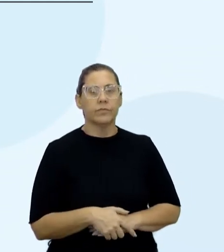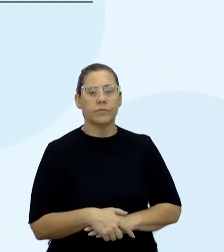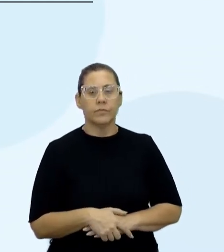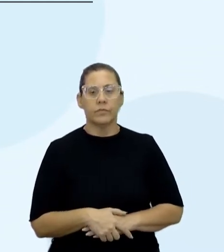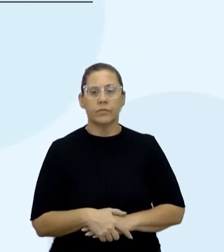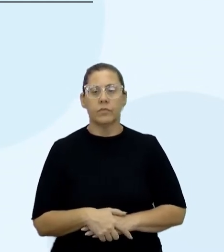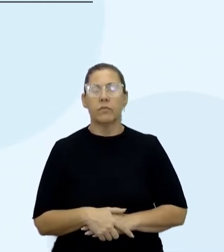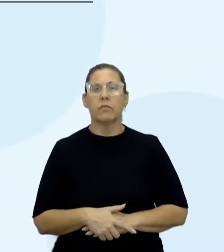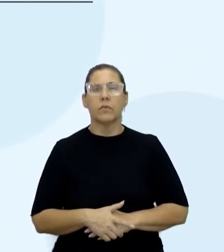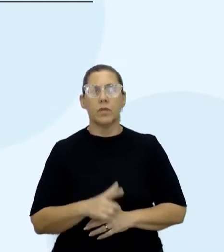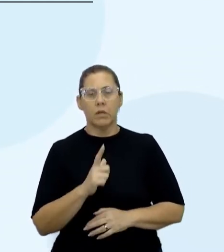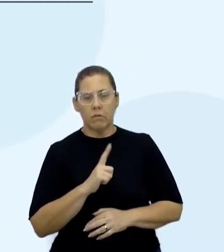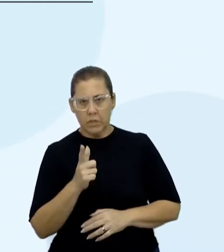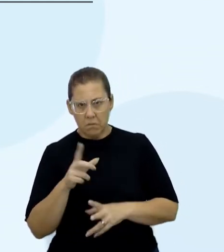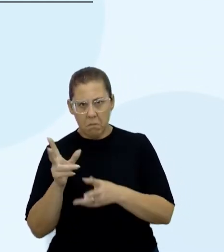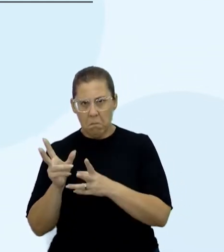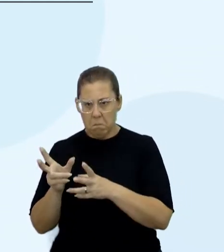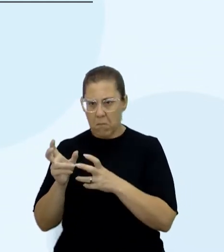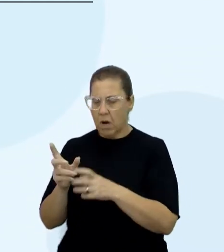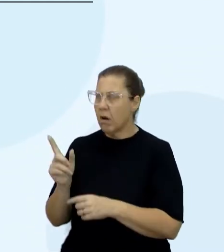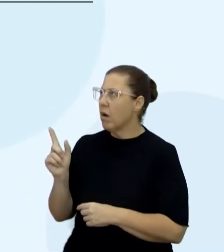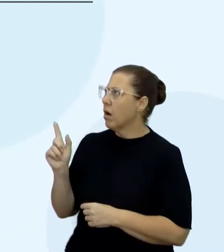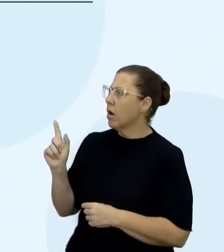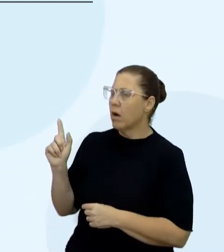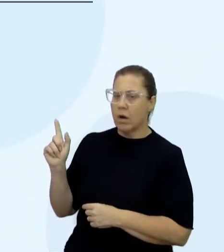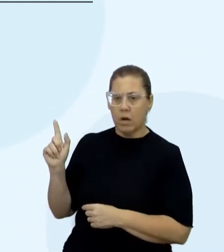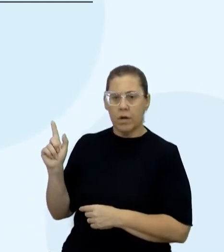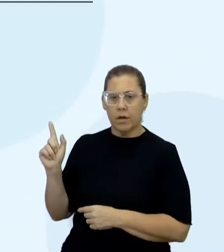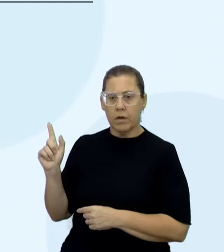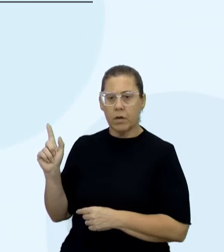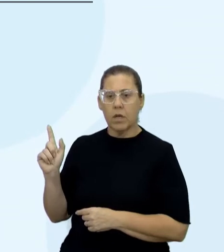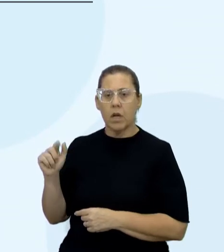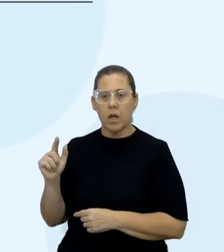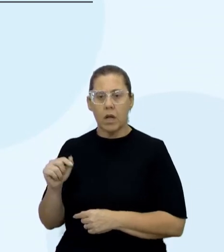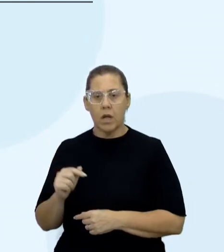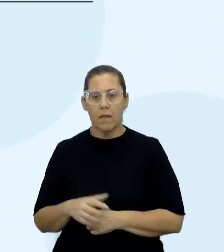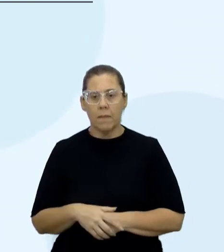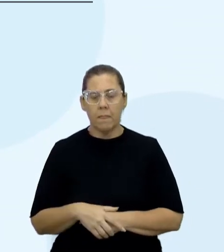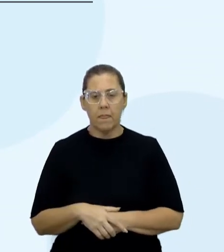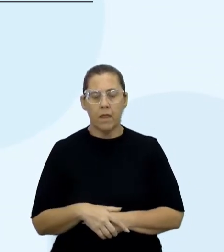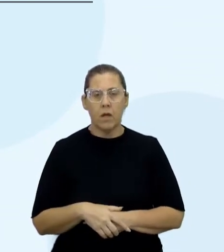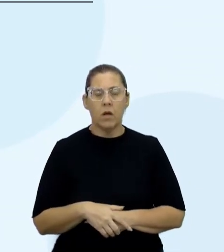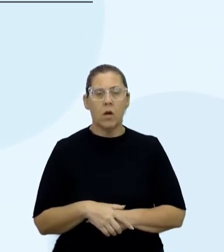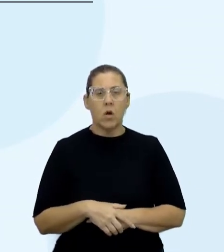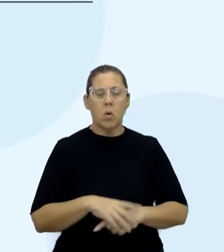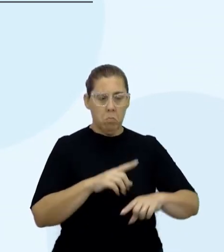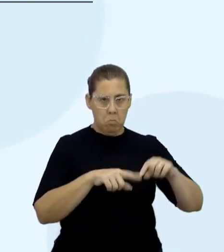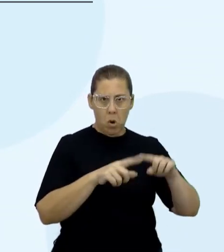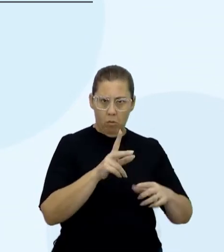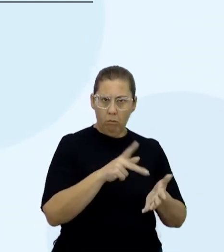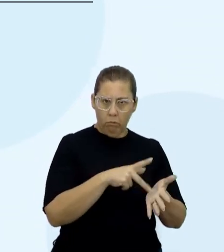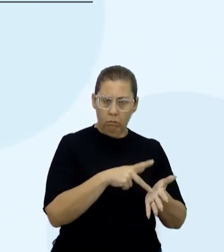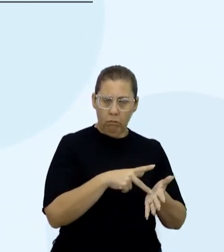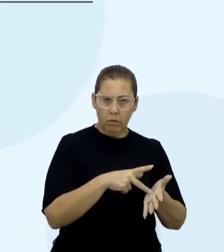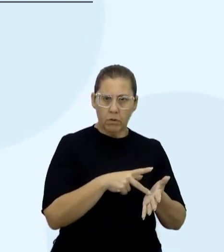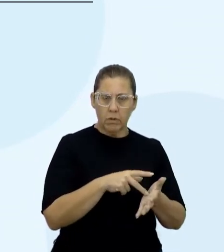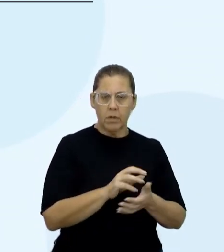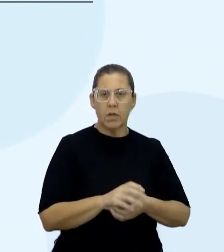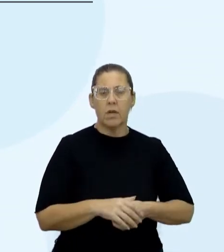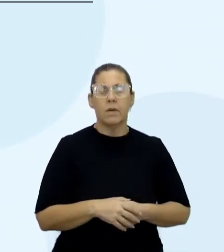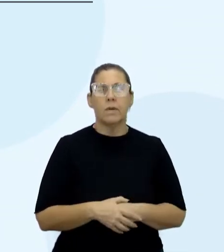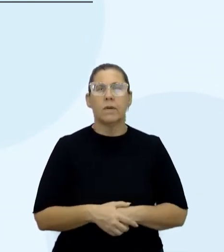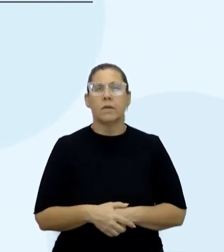E tem mais, não sei se você percebeu. Olha só, aqui é o ponto objeto real. Ponto